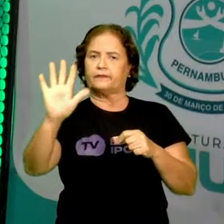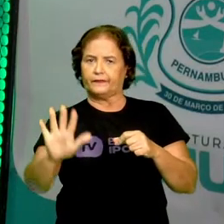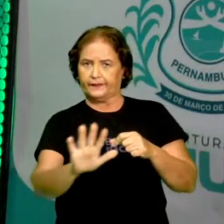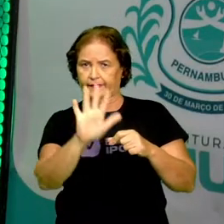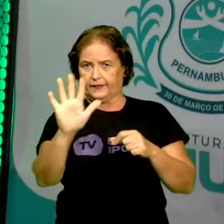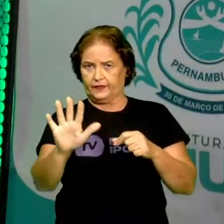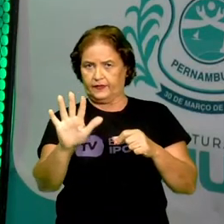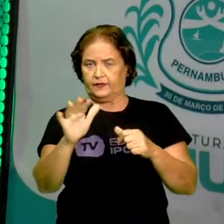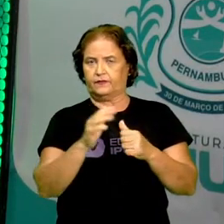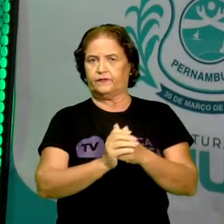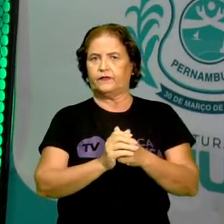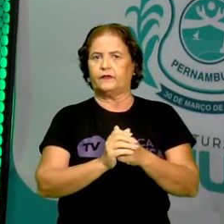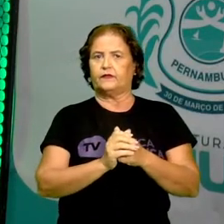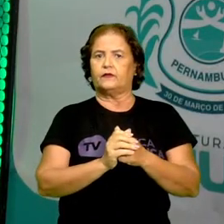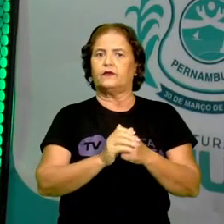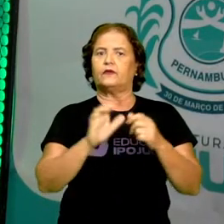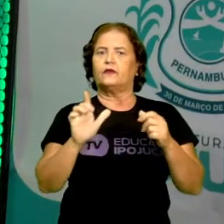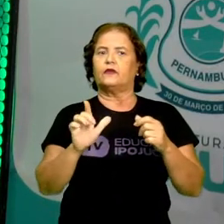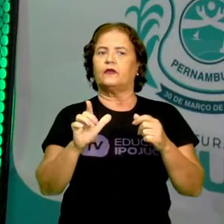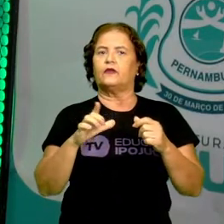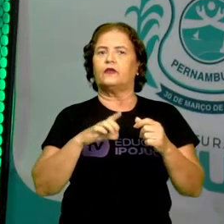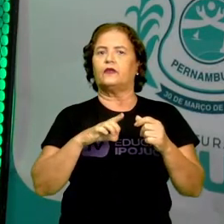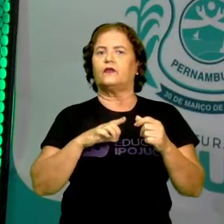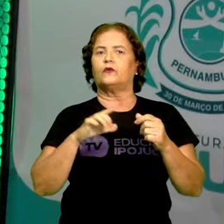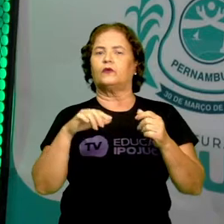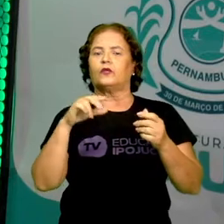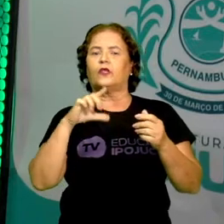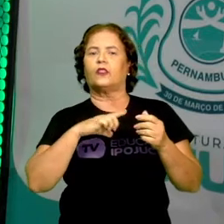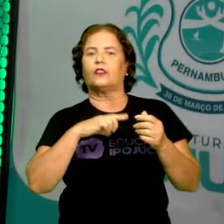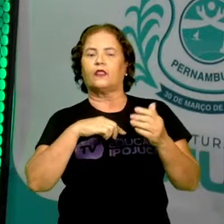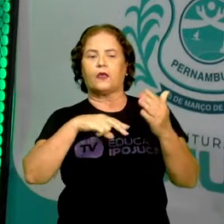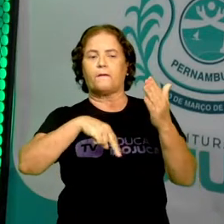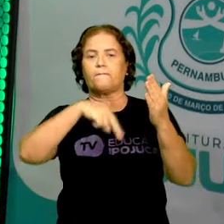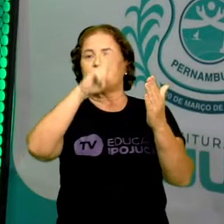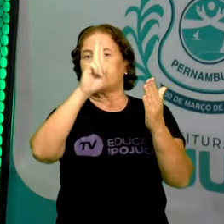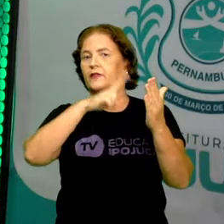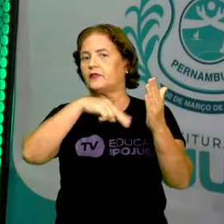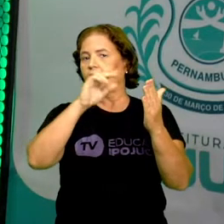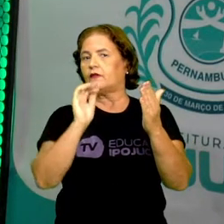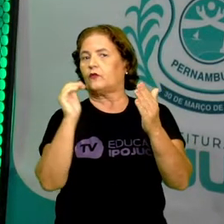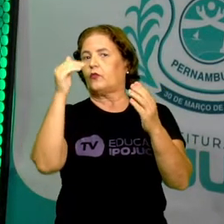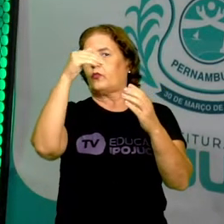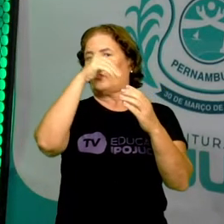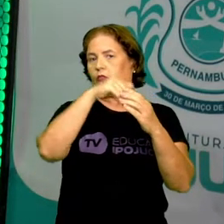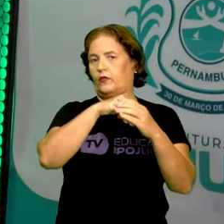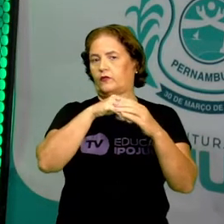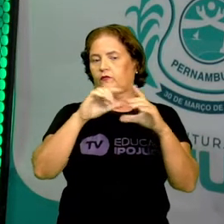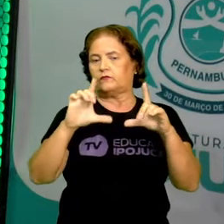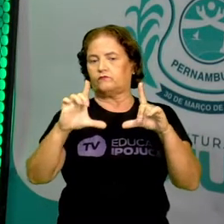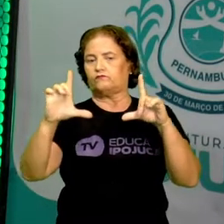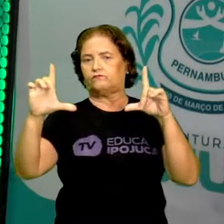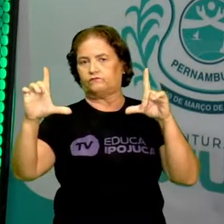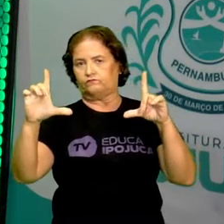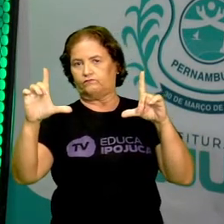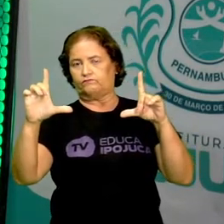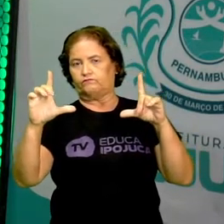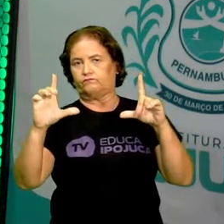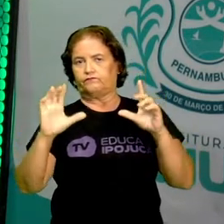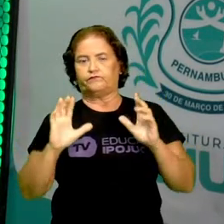essa superfície que está pintada dentro do polígono, ok? A área, toda